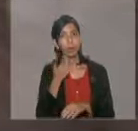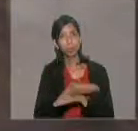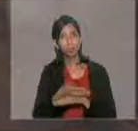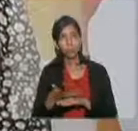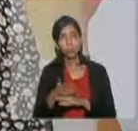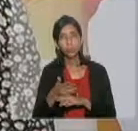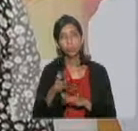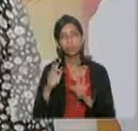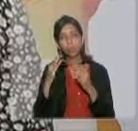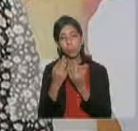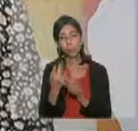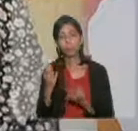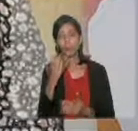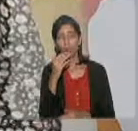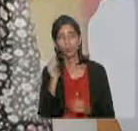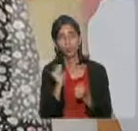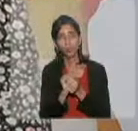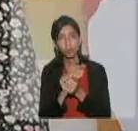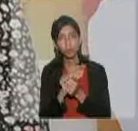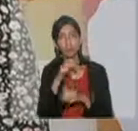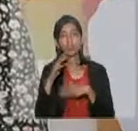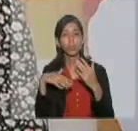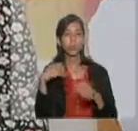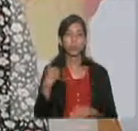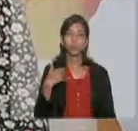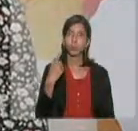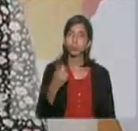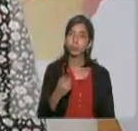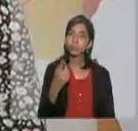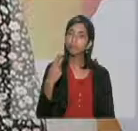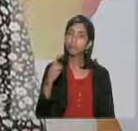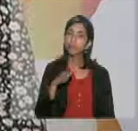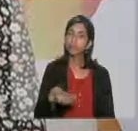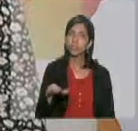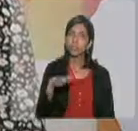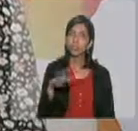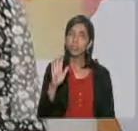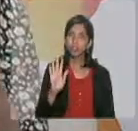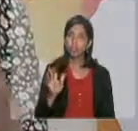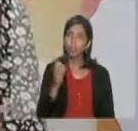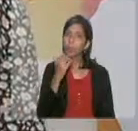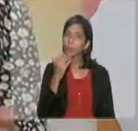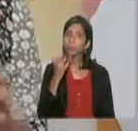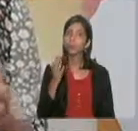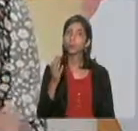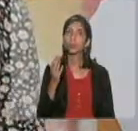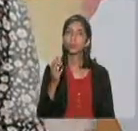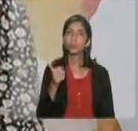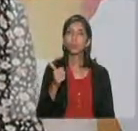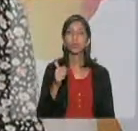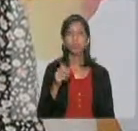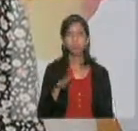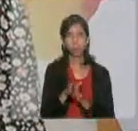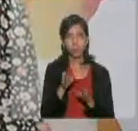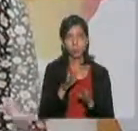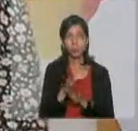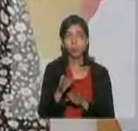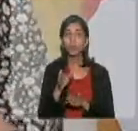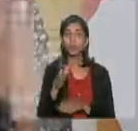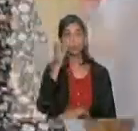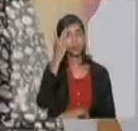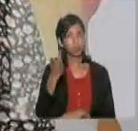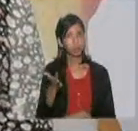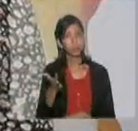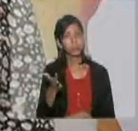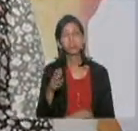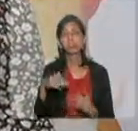daí você passa a fazer as refeições em família. Depois de 1 ano de idade, como a criança já começa a comer realmente a comida da família, isso é o recomendado,